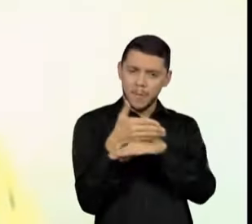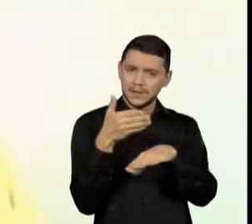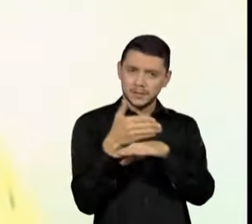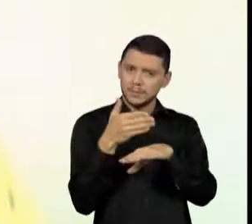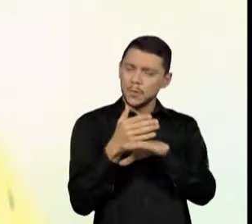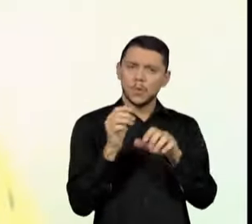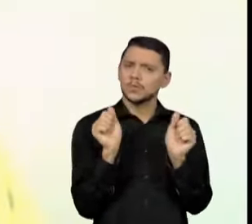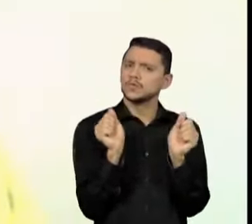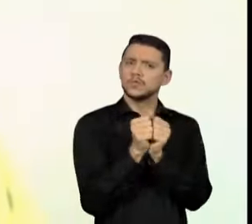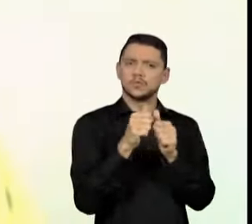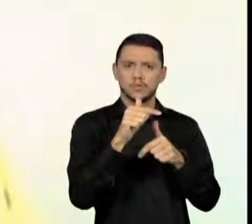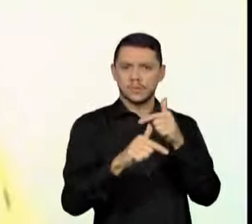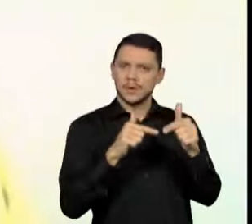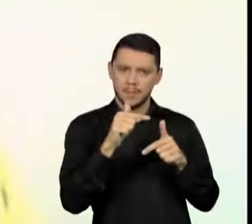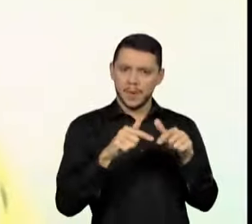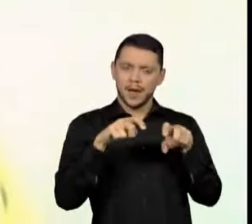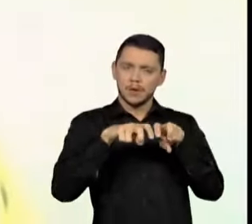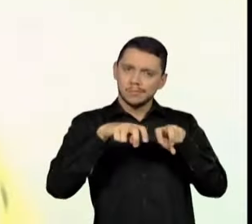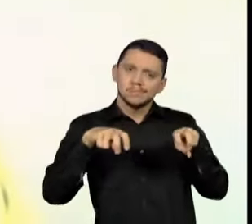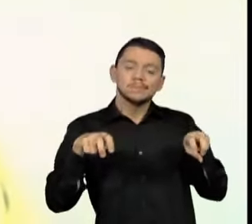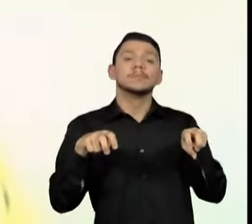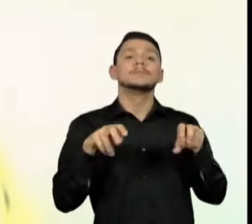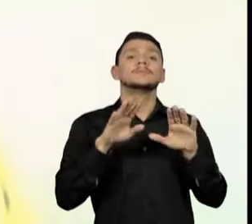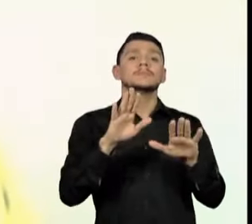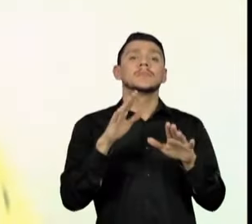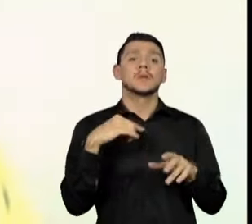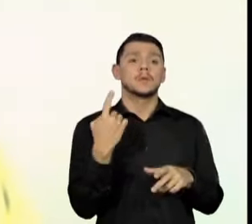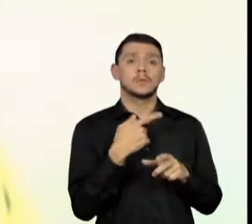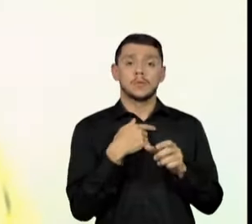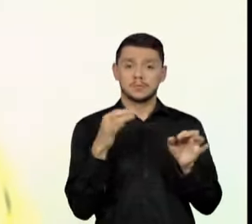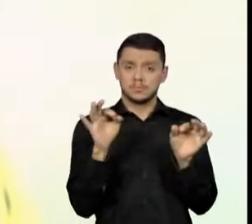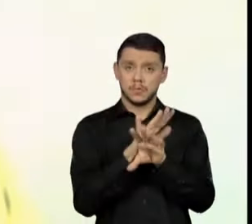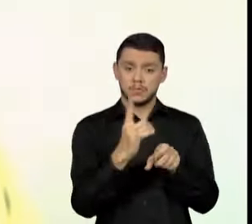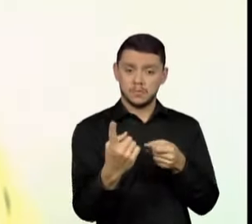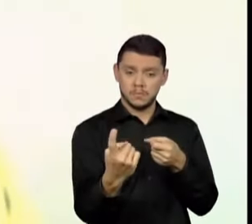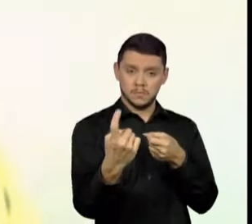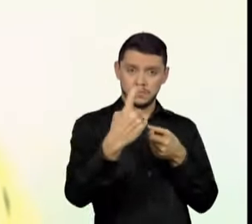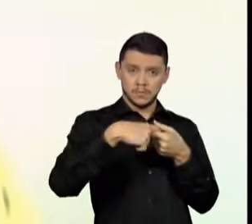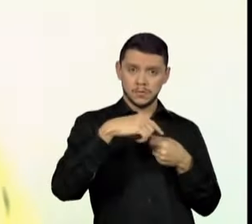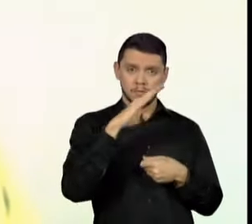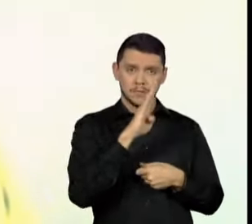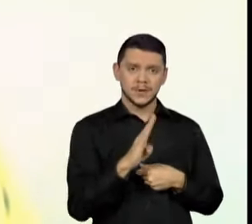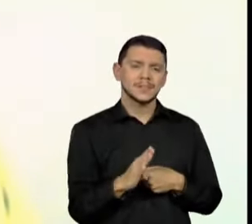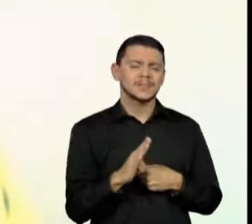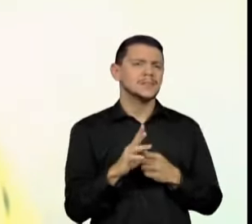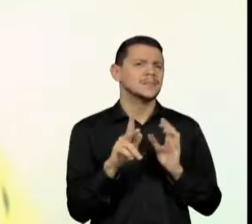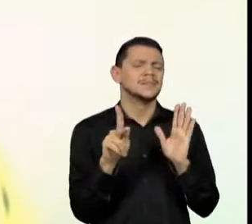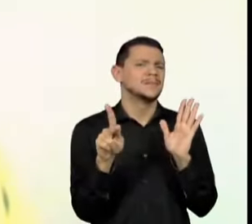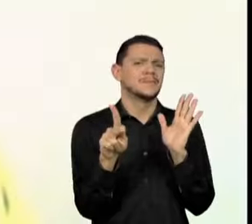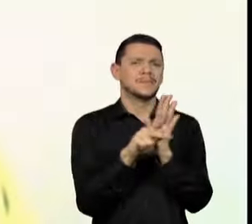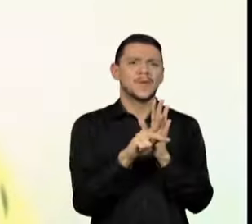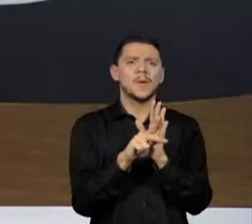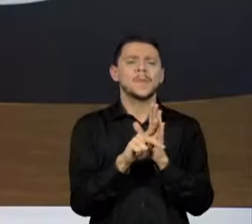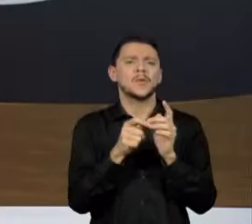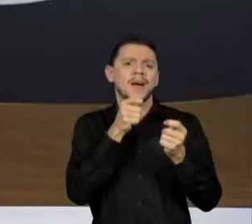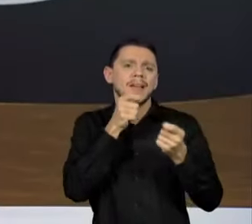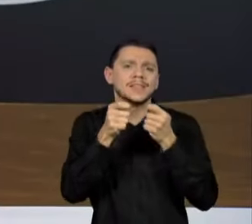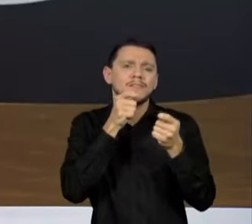voltamos, a imprensa não deu uma nota a respeito desses quatro escritores